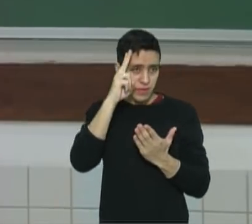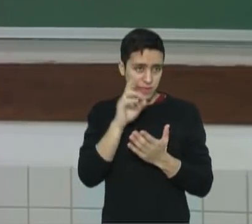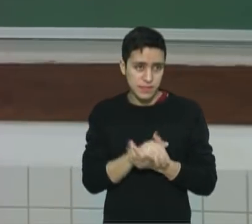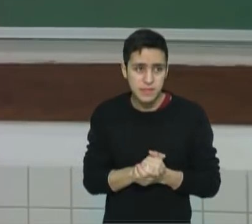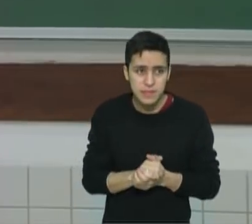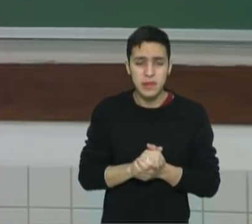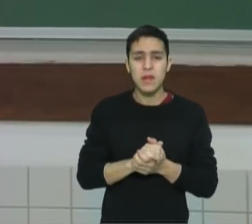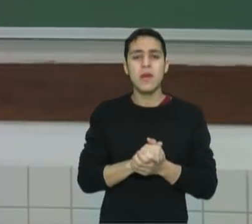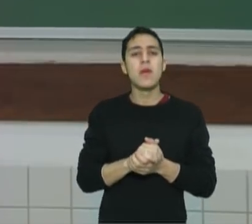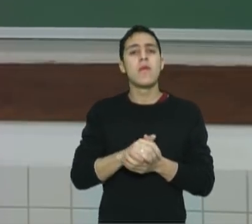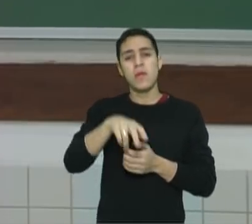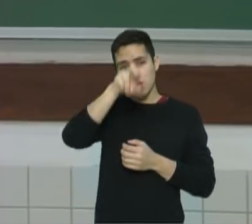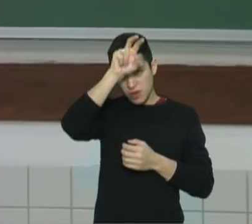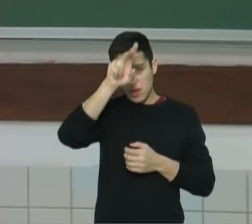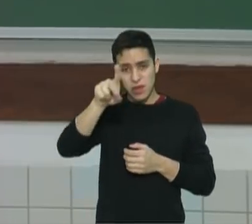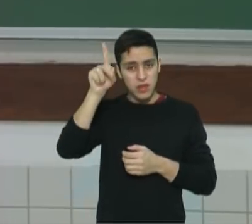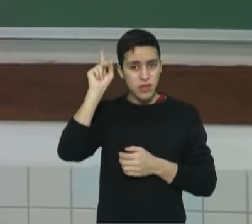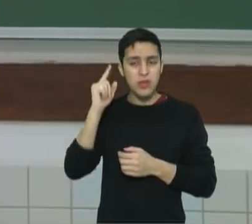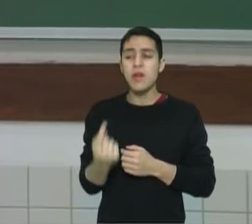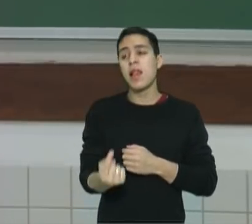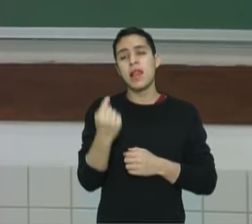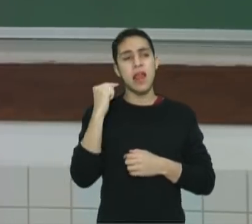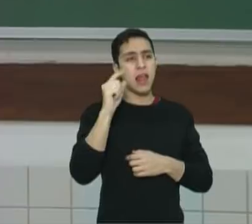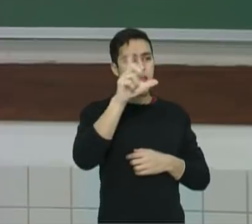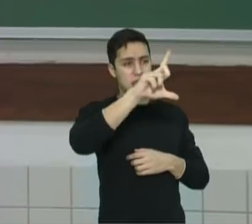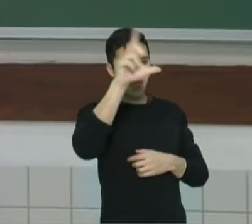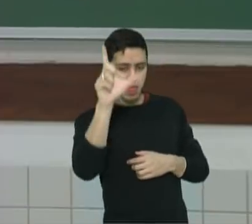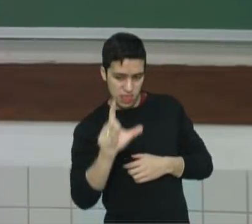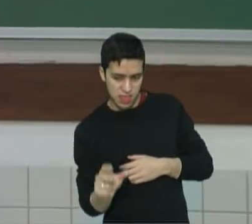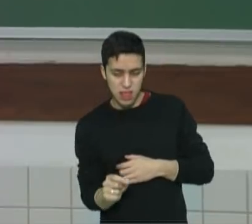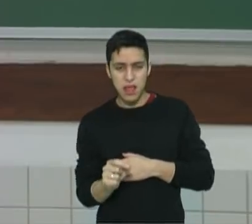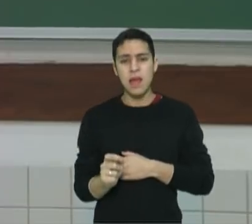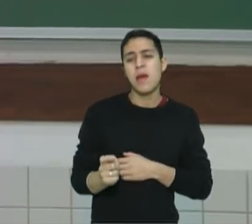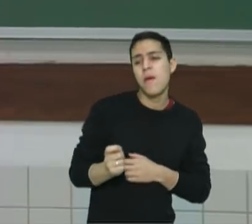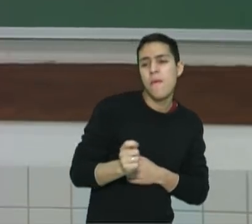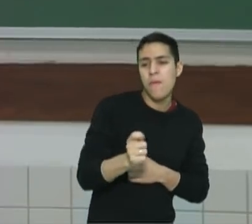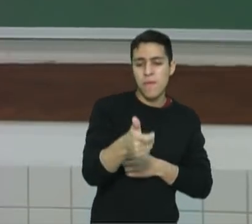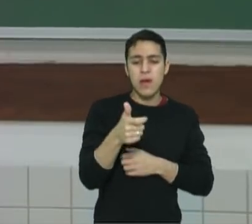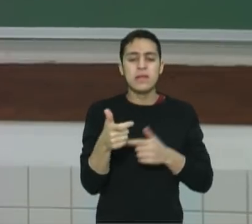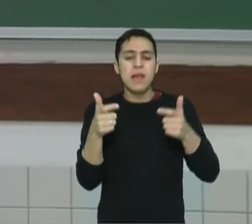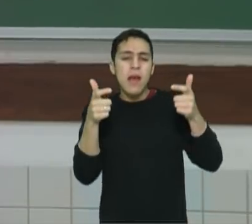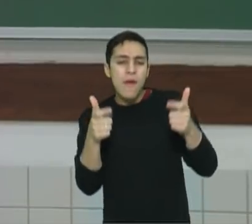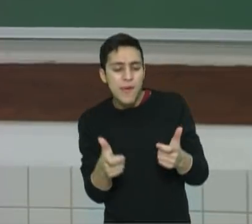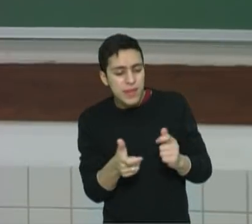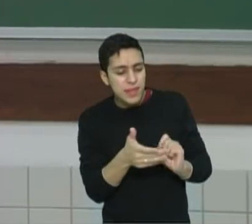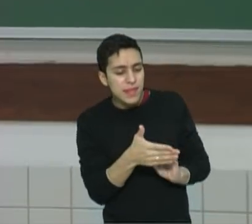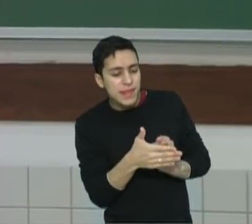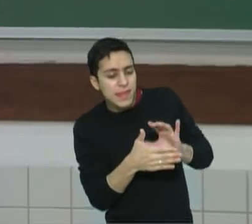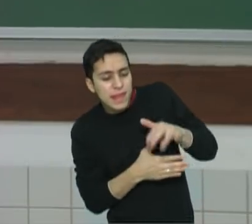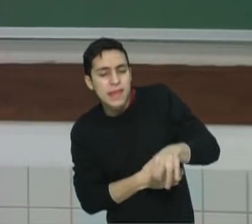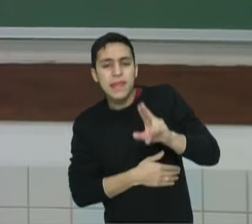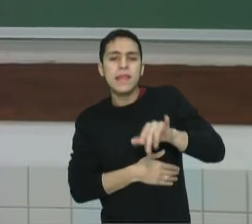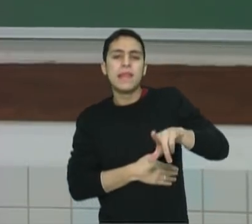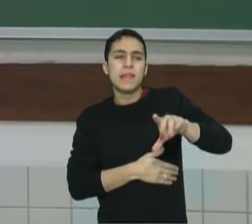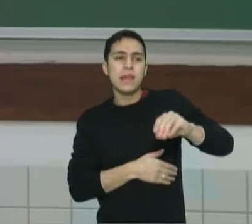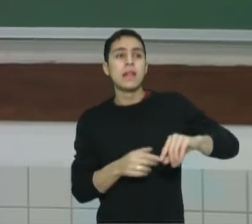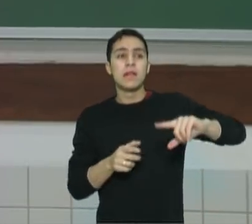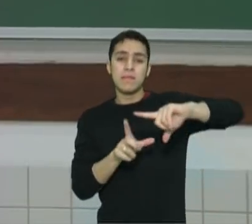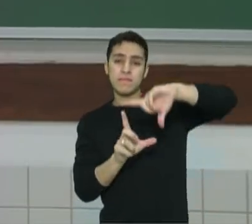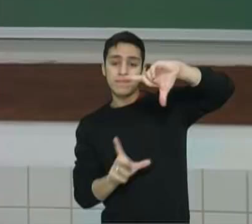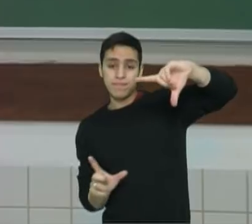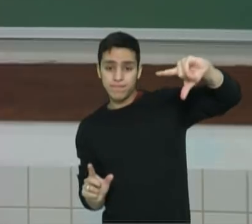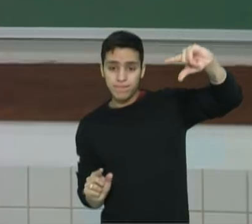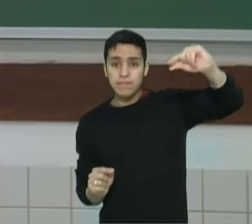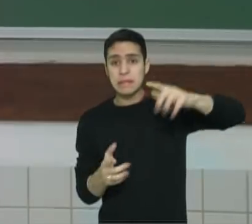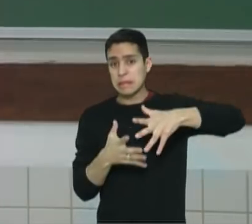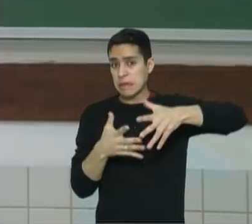é toda essa região aqui, ó. Ele vai quase até a nascente do Nilo. Então é um império grandioso na época da Idade